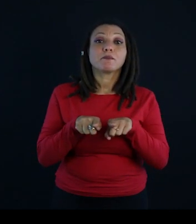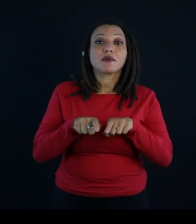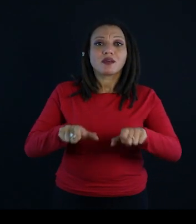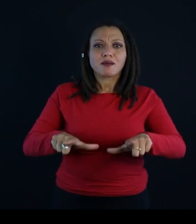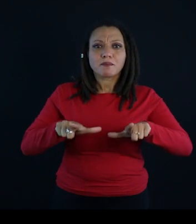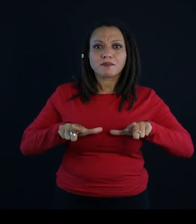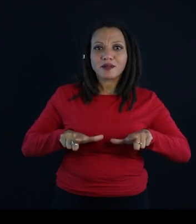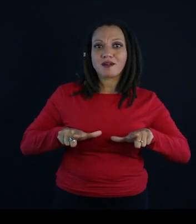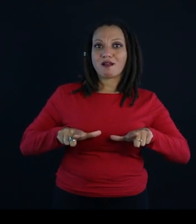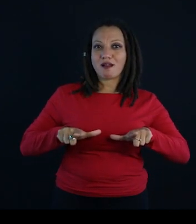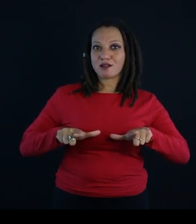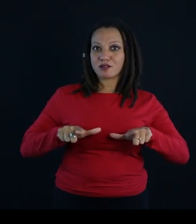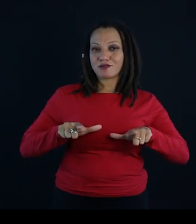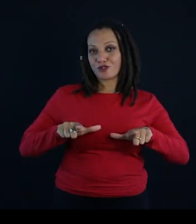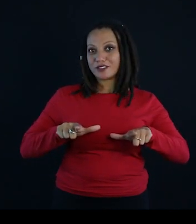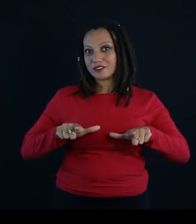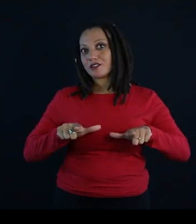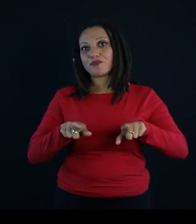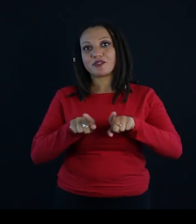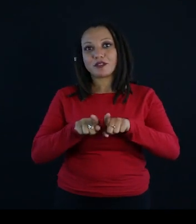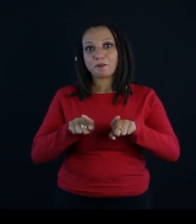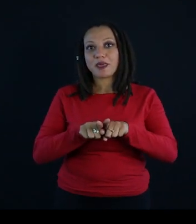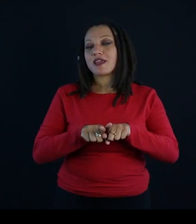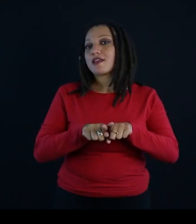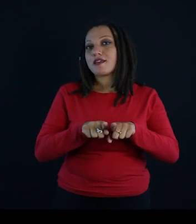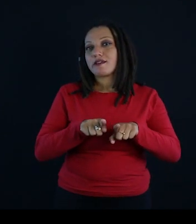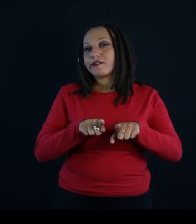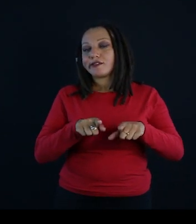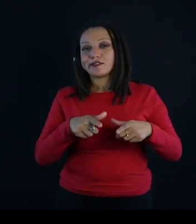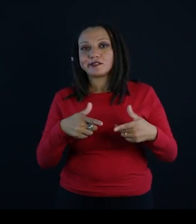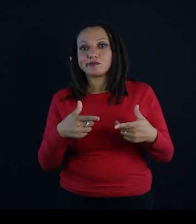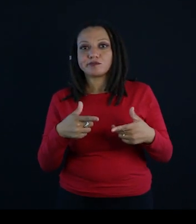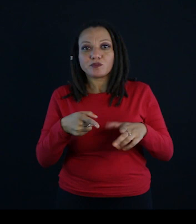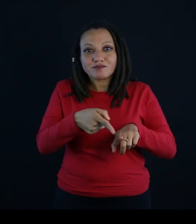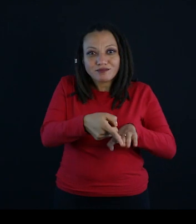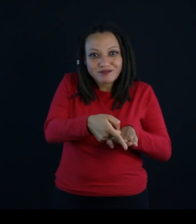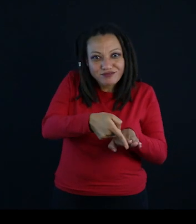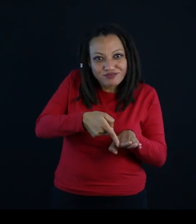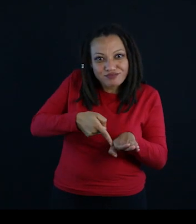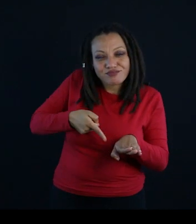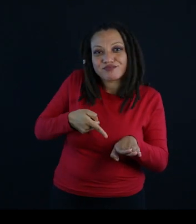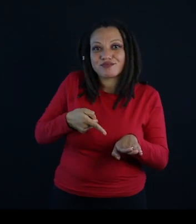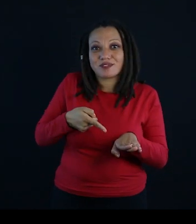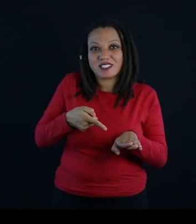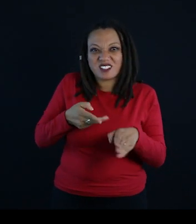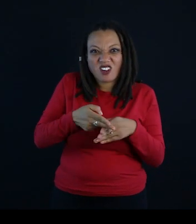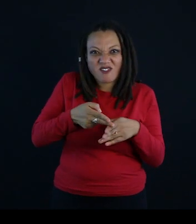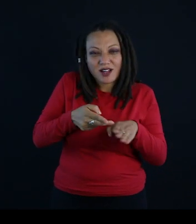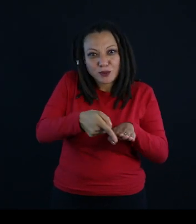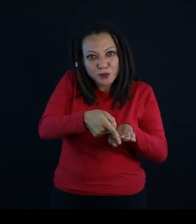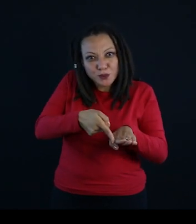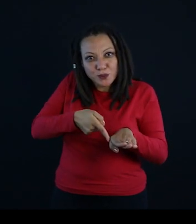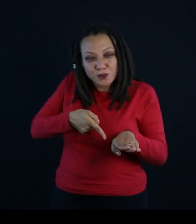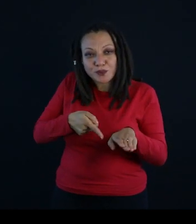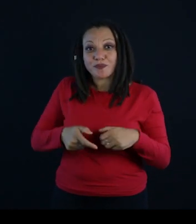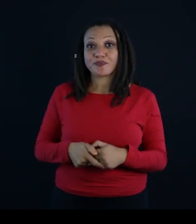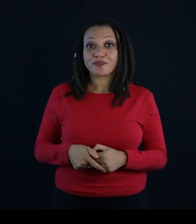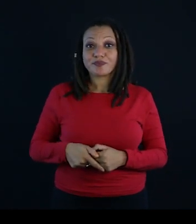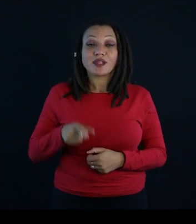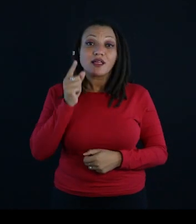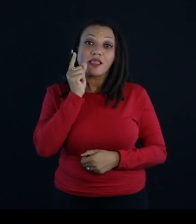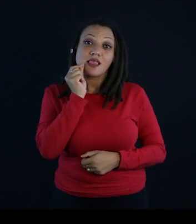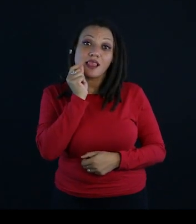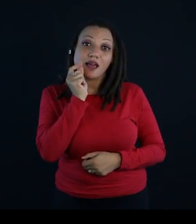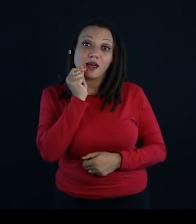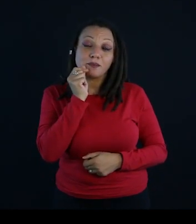qualquer papel que você tiver em casa, um estilete, lápis, o pregador de roupa, água